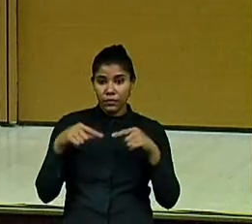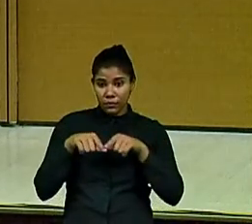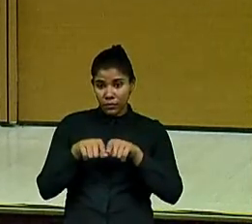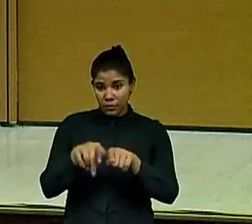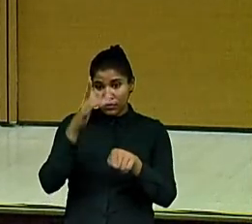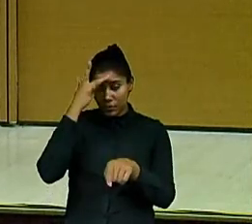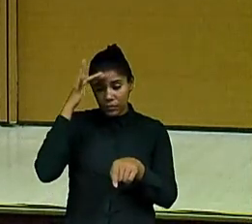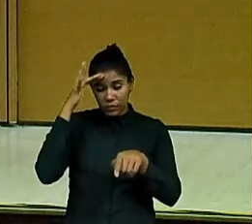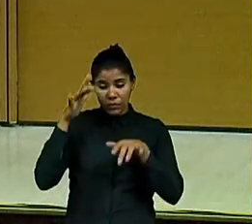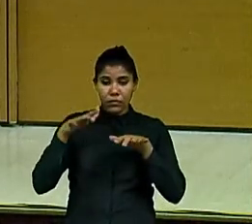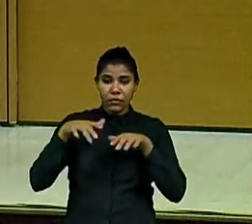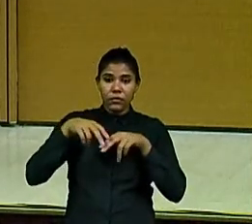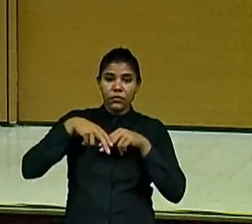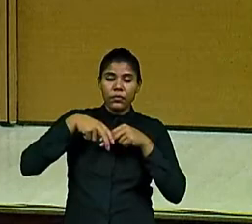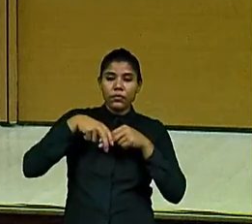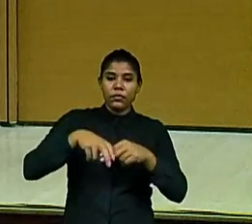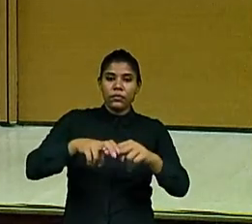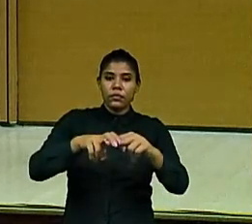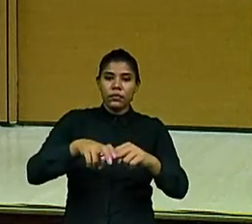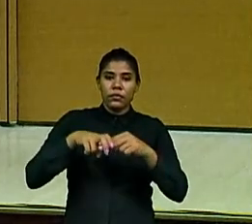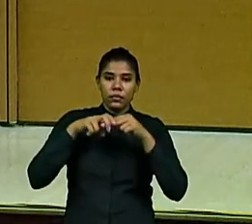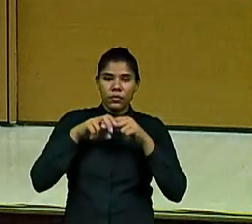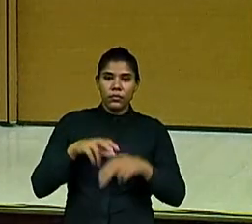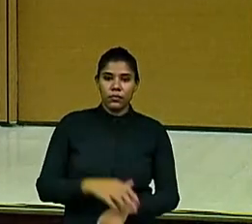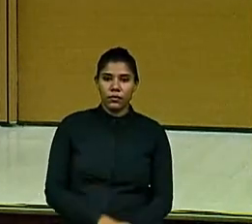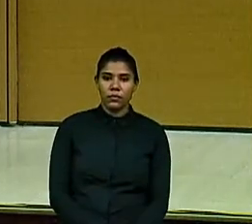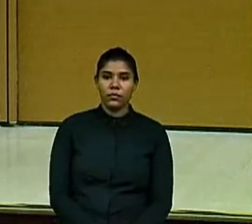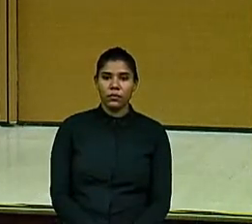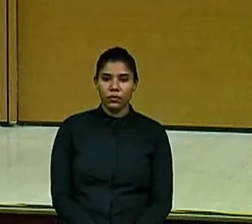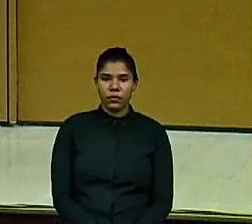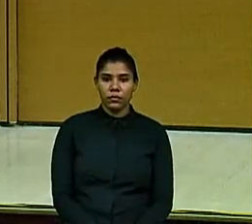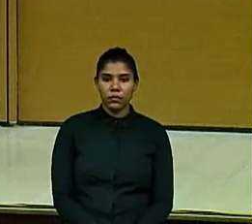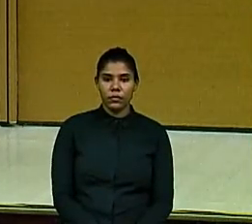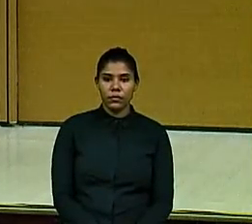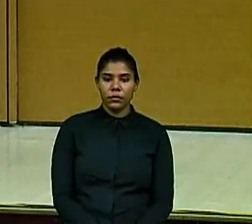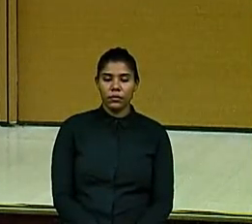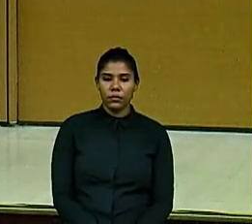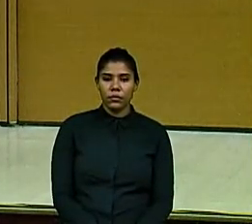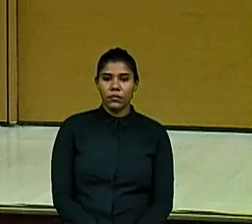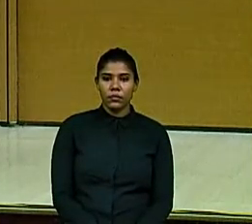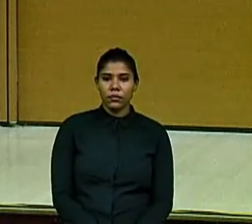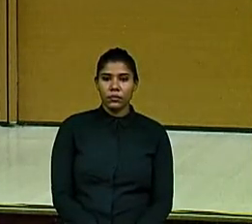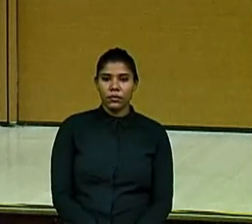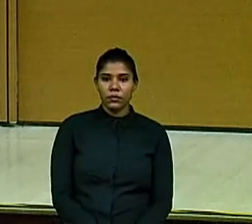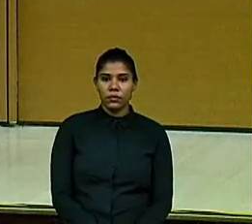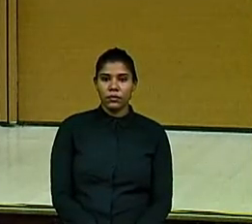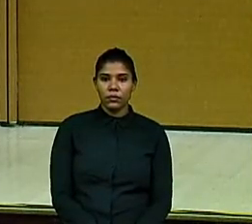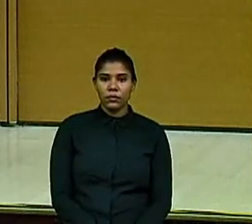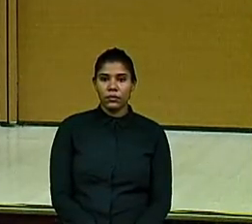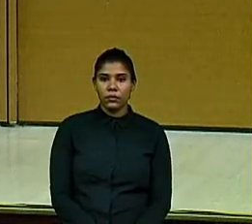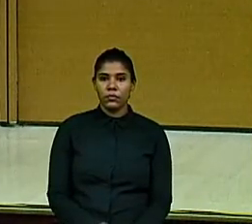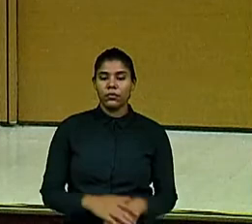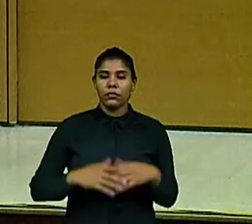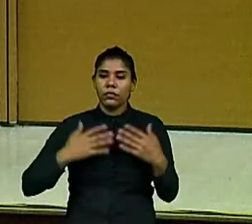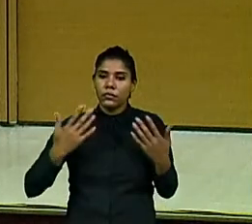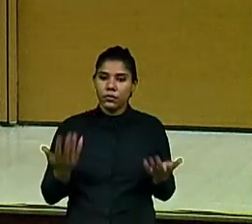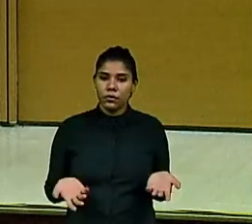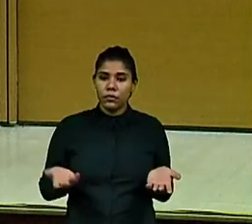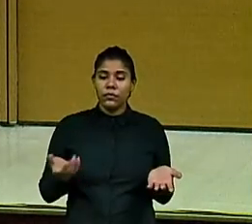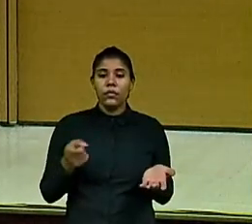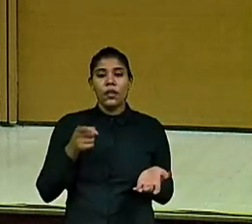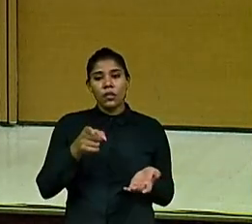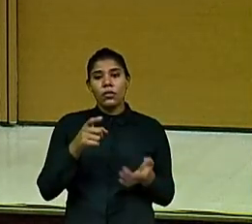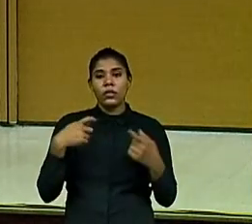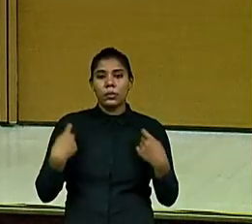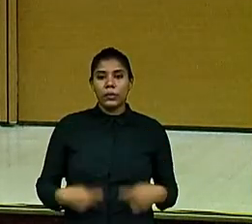está se balançando exatamente aí nessa nesse caso Você